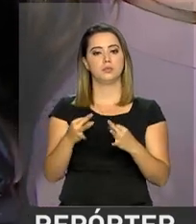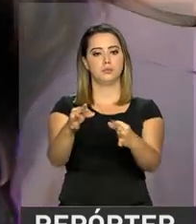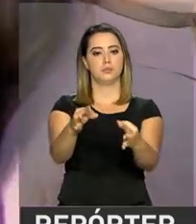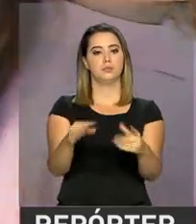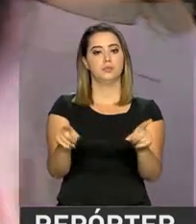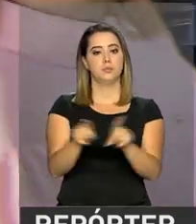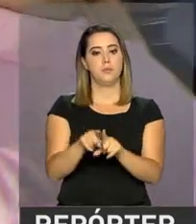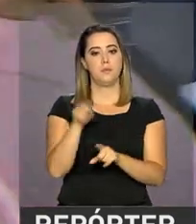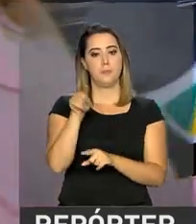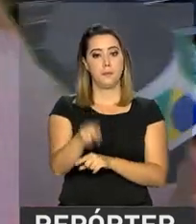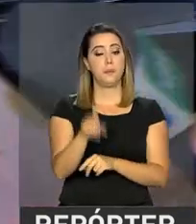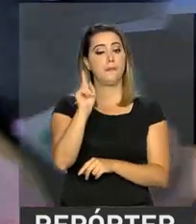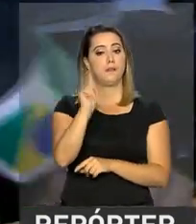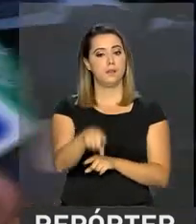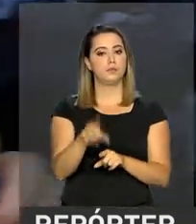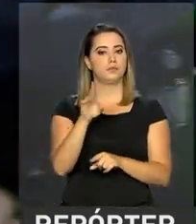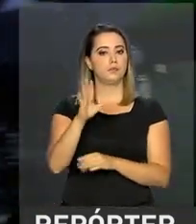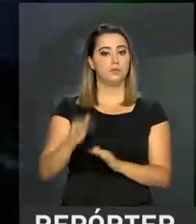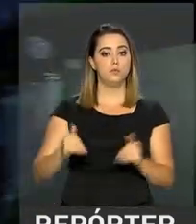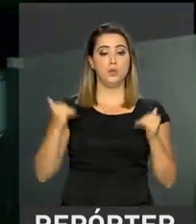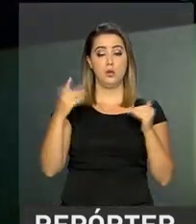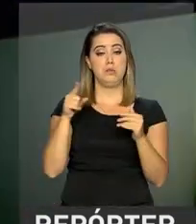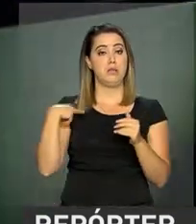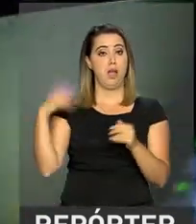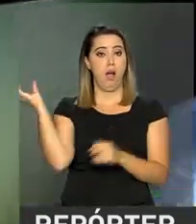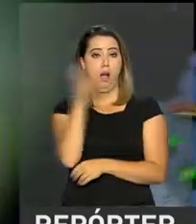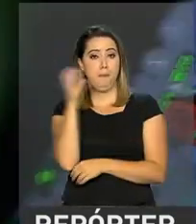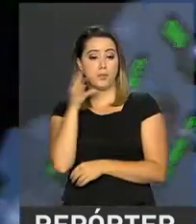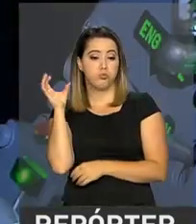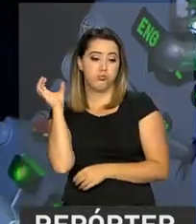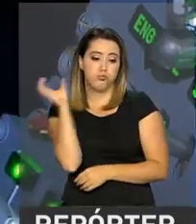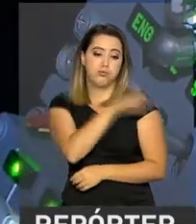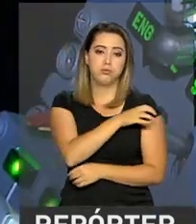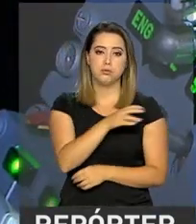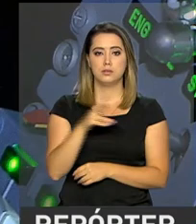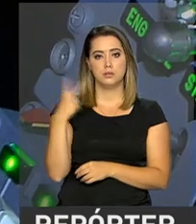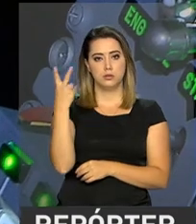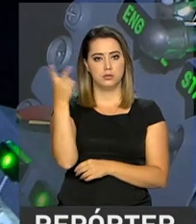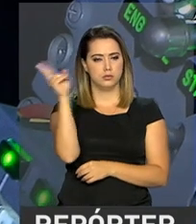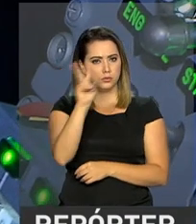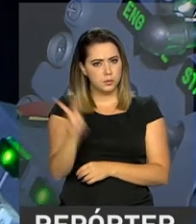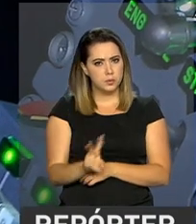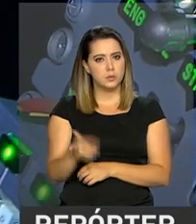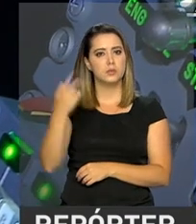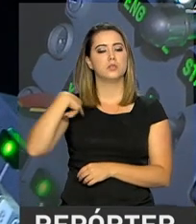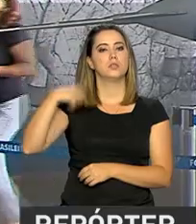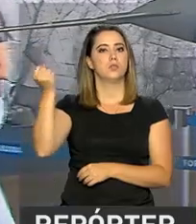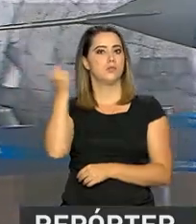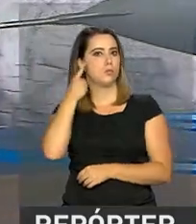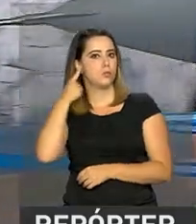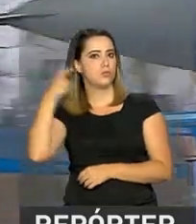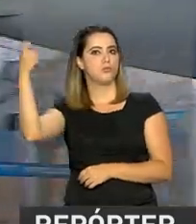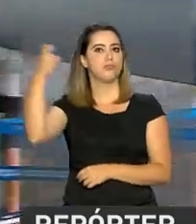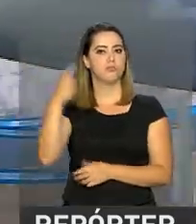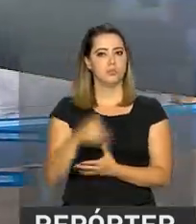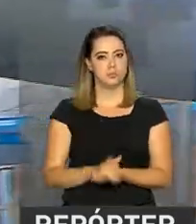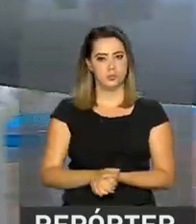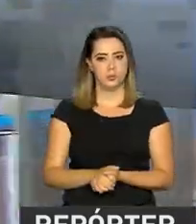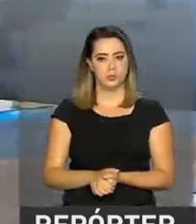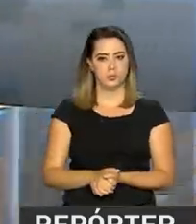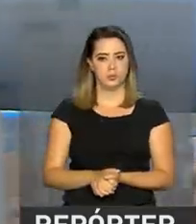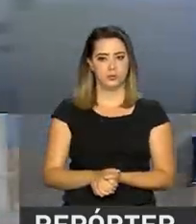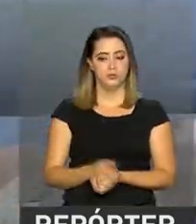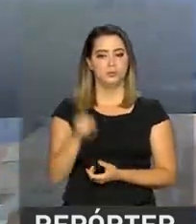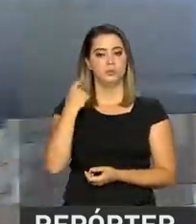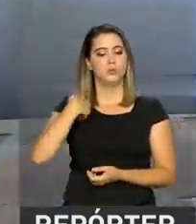NG. O modelo é supersônico e atinge mais de 2 vezes a velocidade do som. Mais de 70